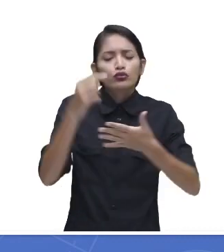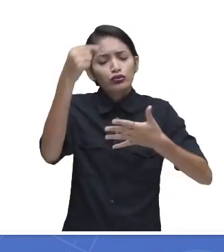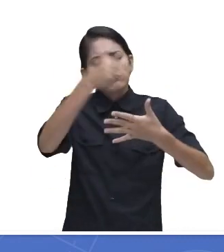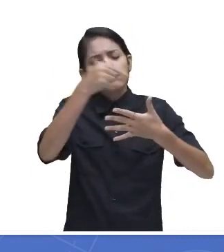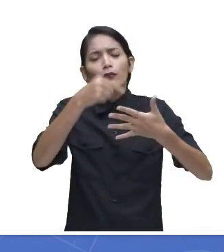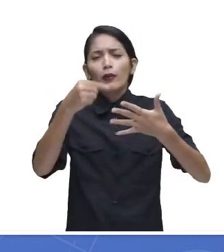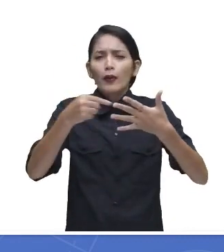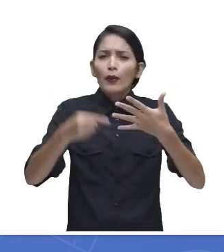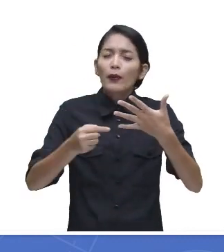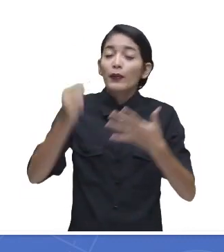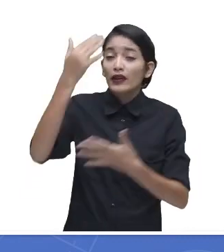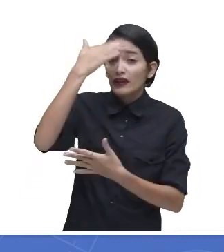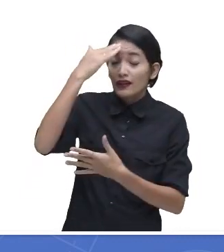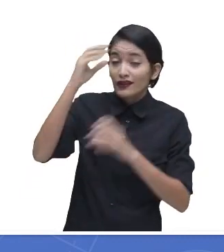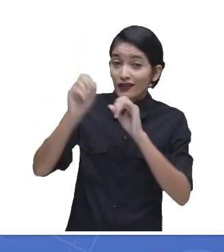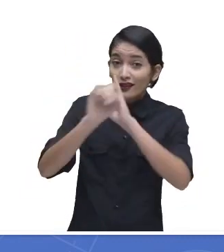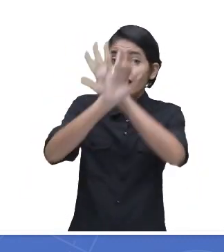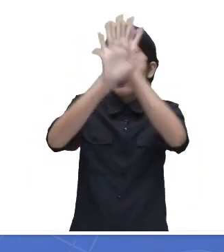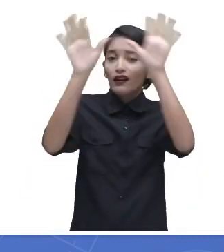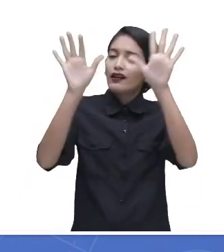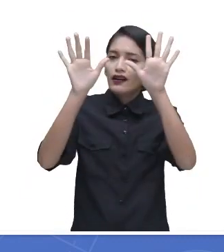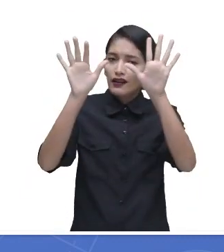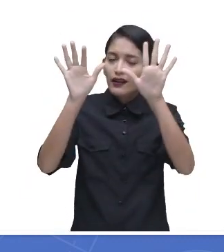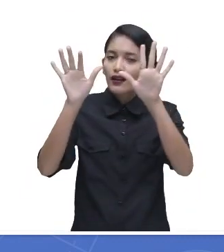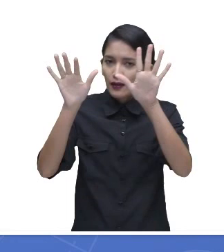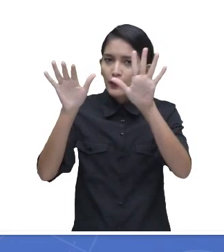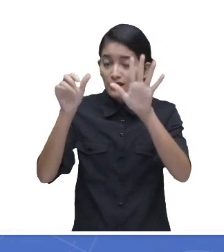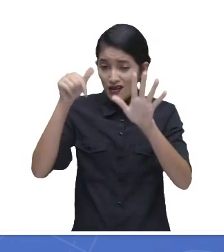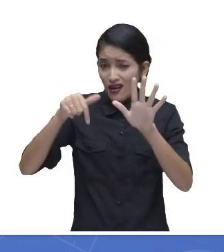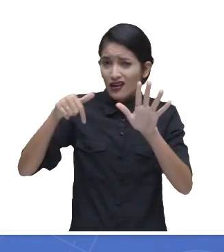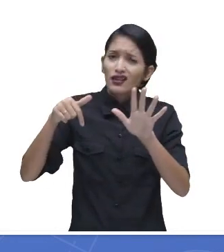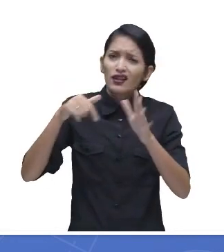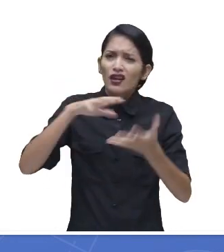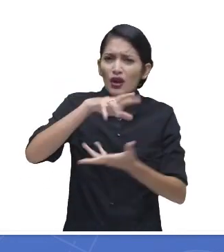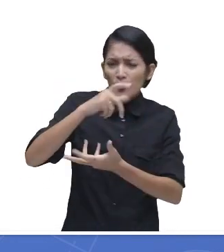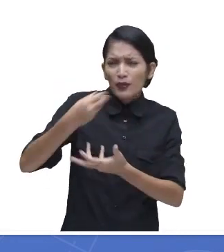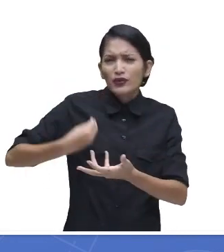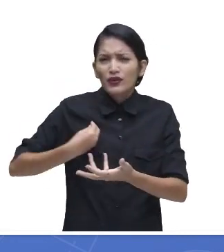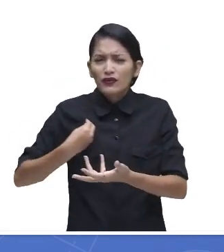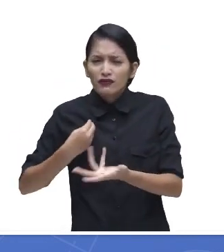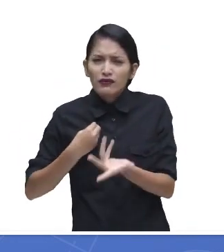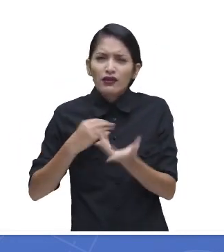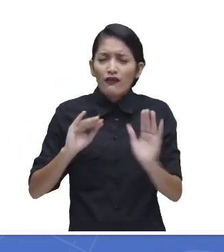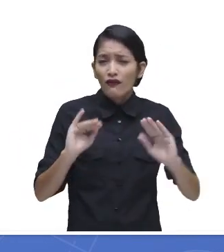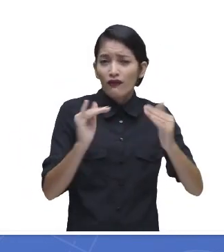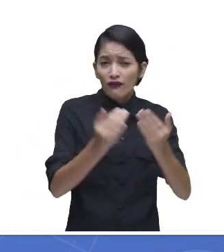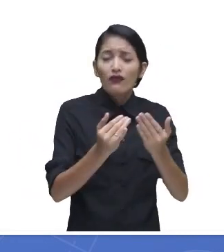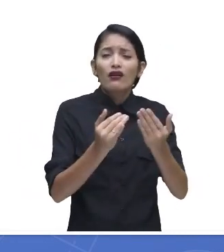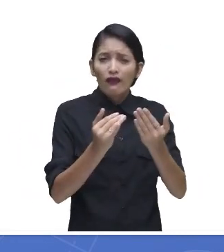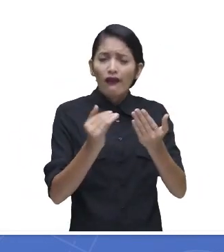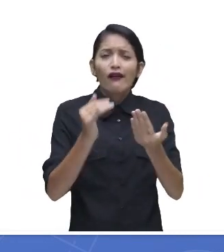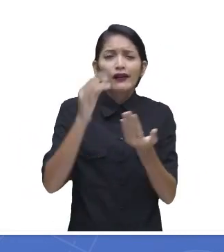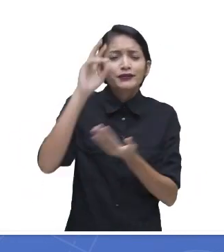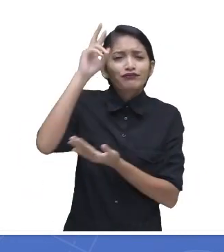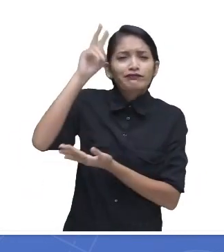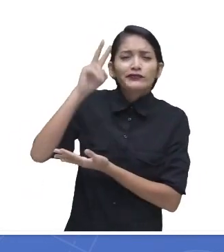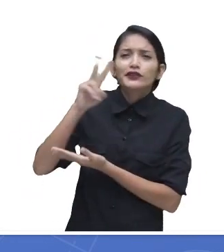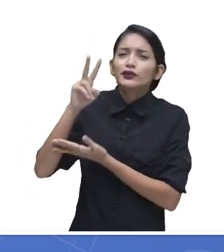você a entender melhor esse mundo que a gente vive, né, olhar um pouco para a história do